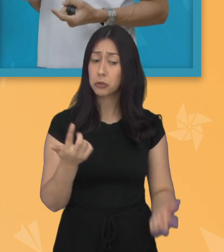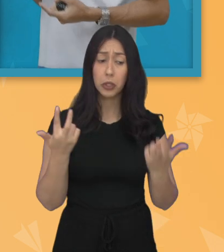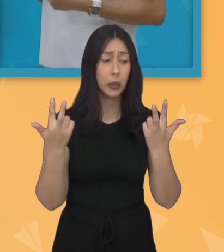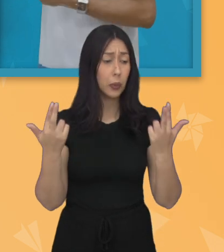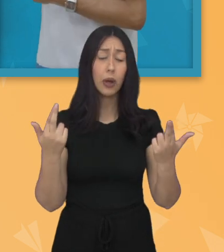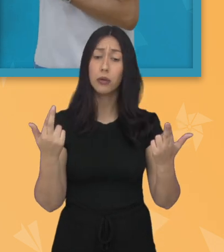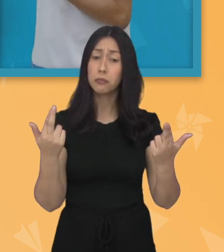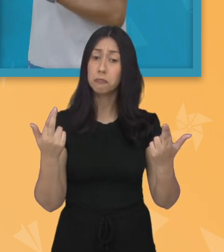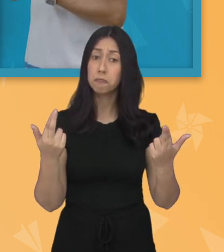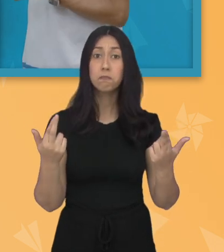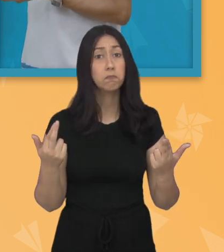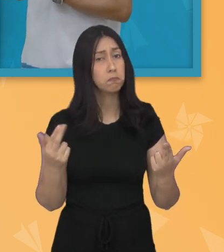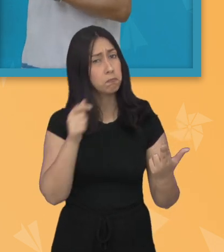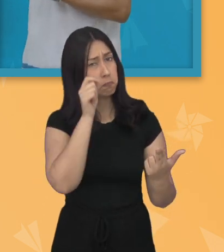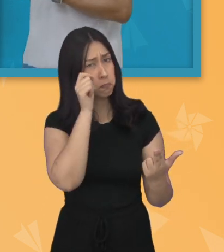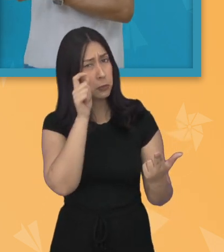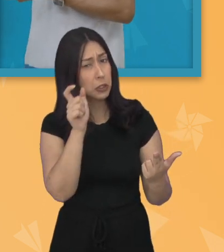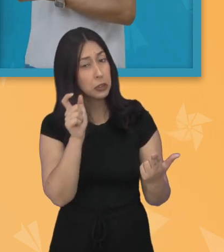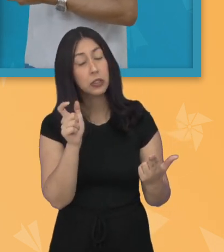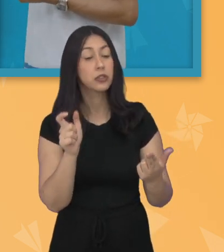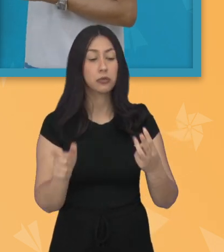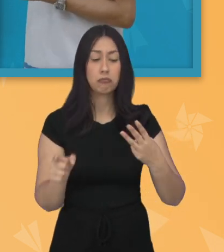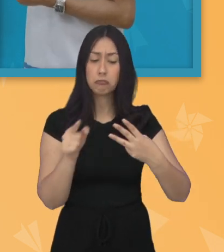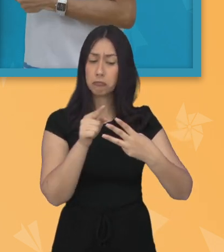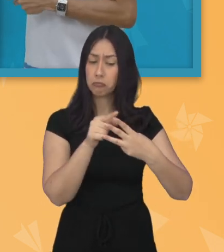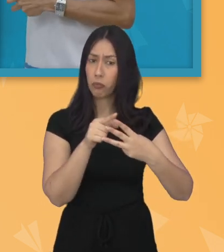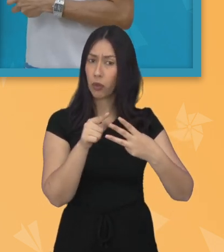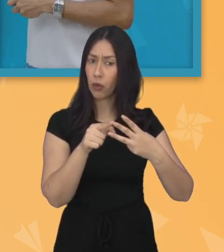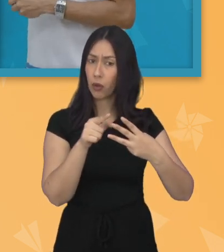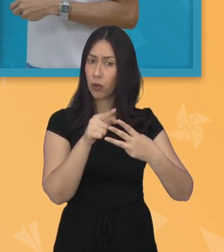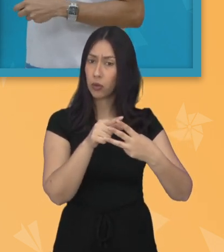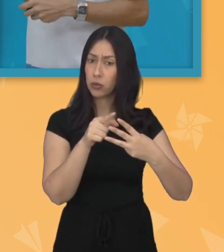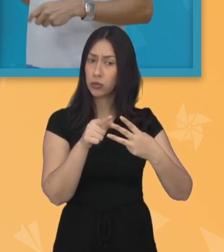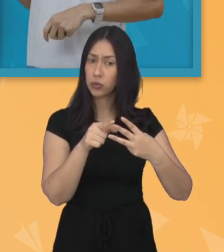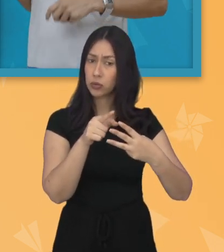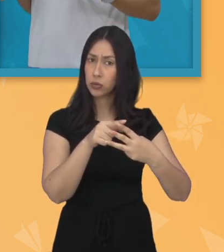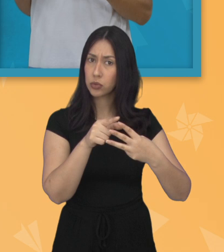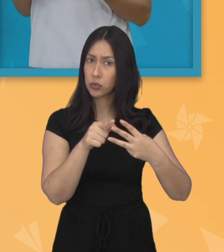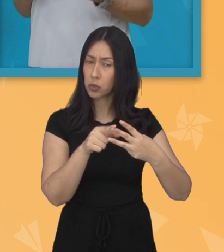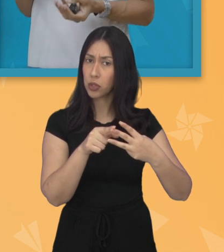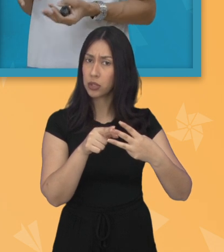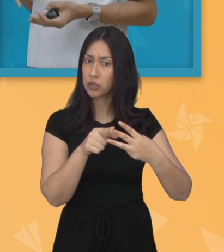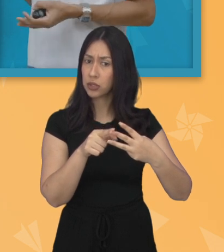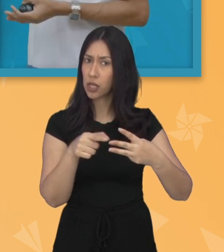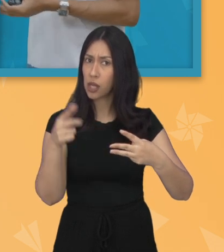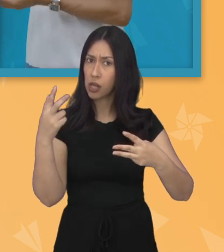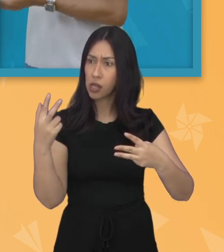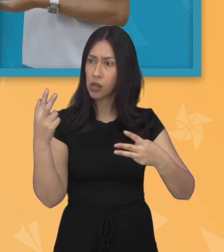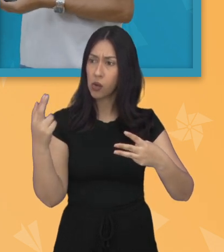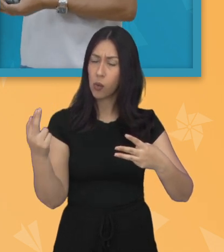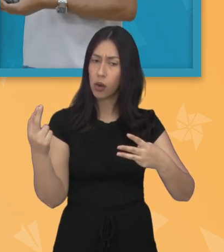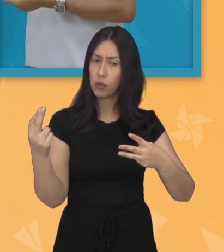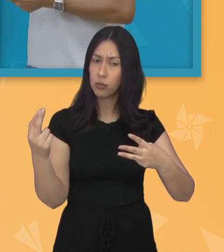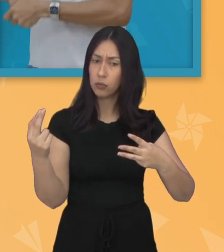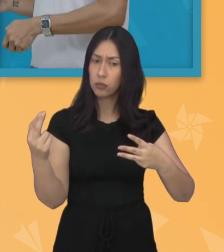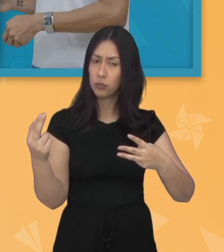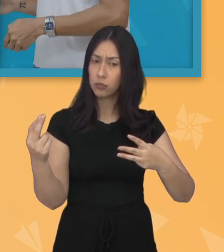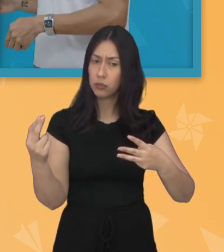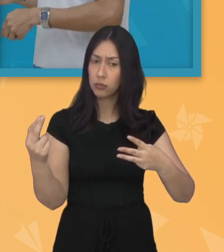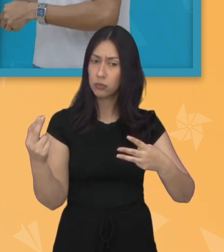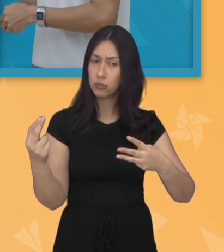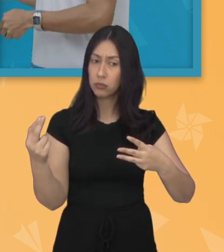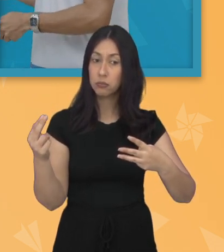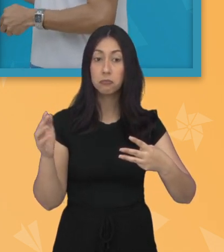também. Bom, interessante, né? Nesses dois casos, as amostras, o que a gente tem da massa de enxofre, a gente tem da massa de oxigênio.